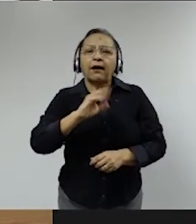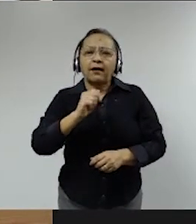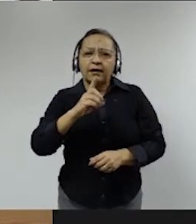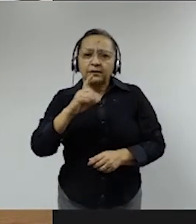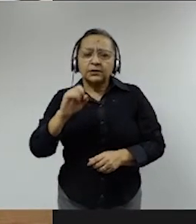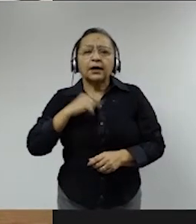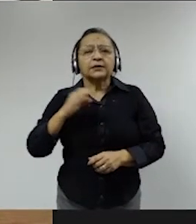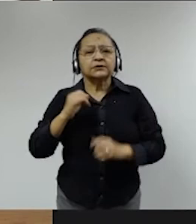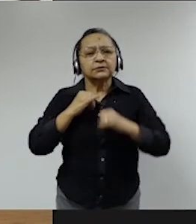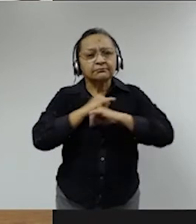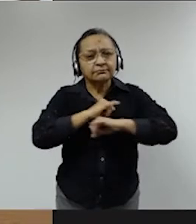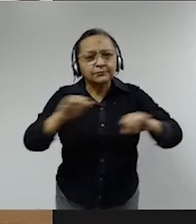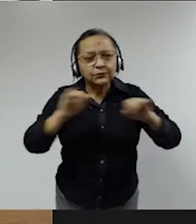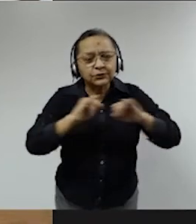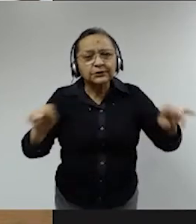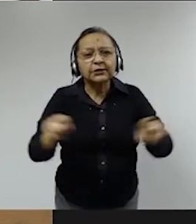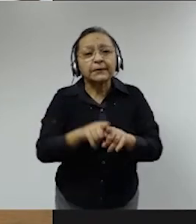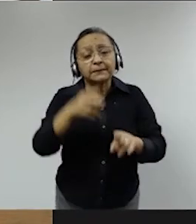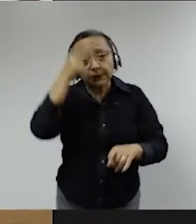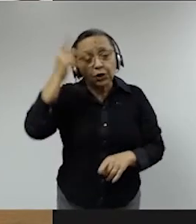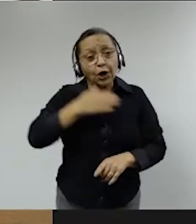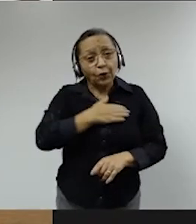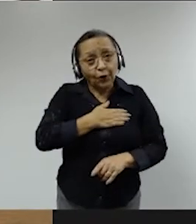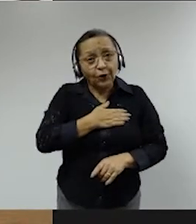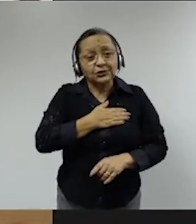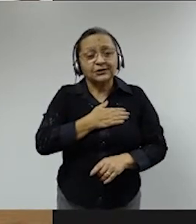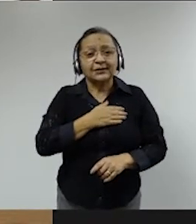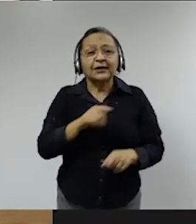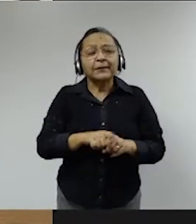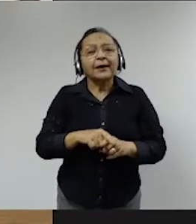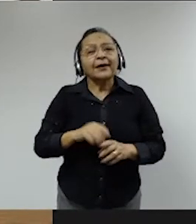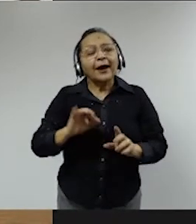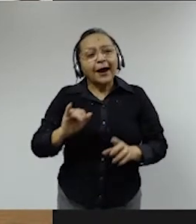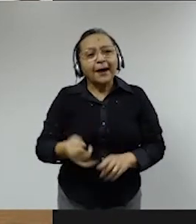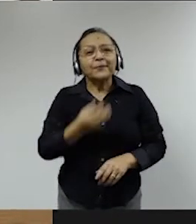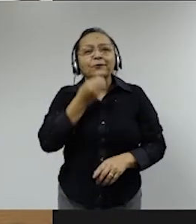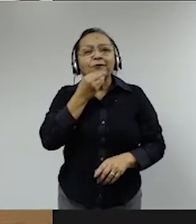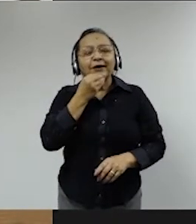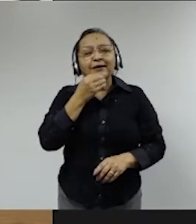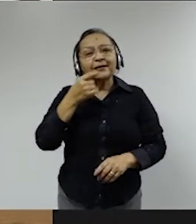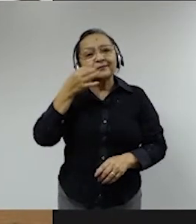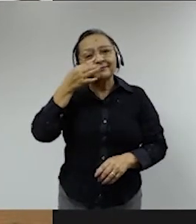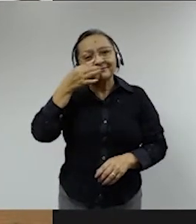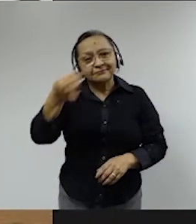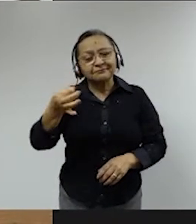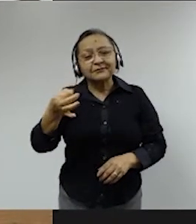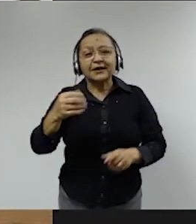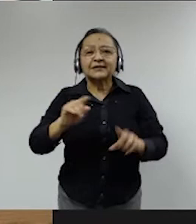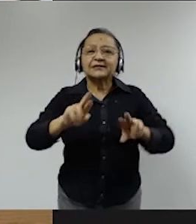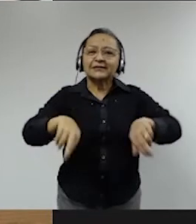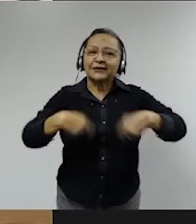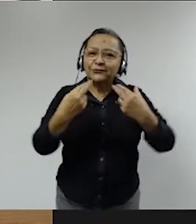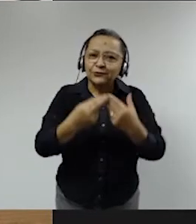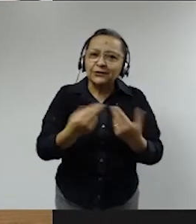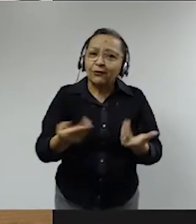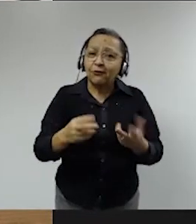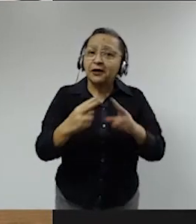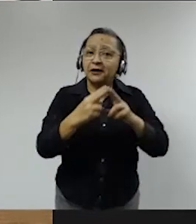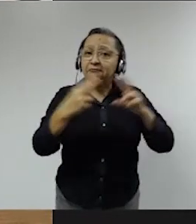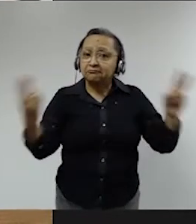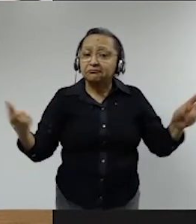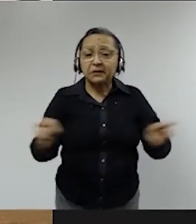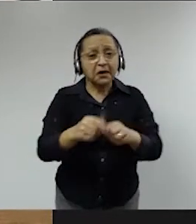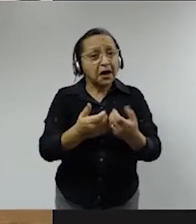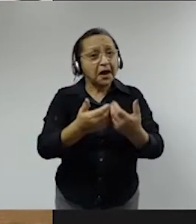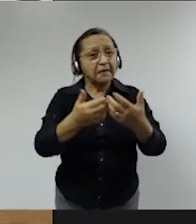É importante, para quem gosta, participar, inclusive, das sessões. As sessões atualmente são virtuais e abertas ao